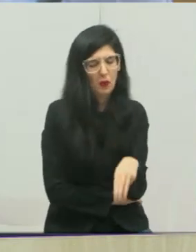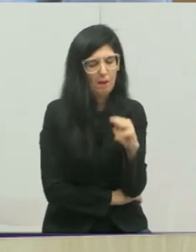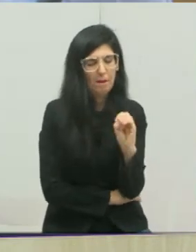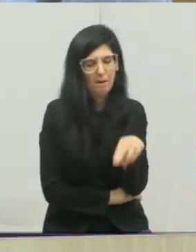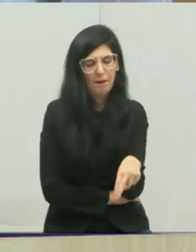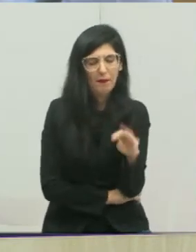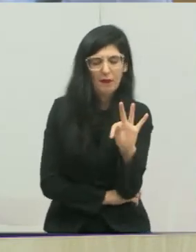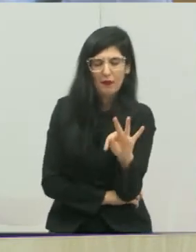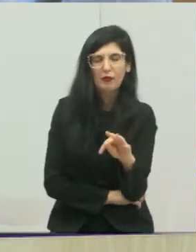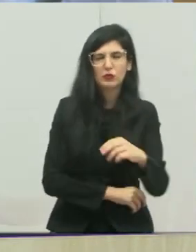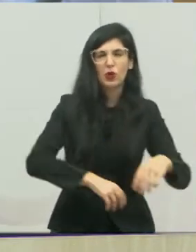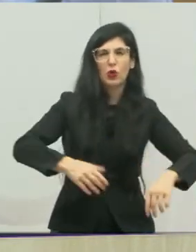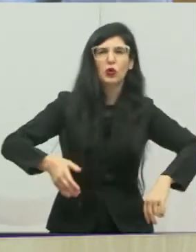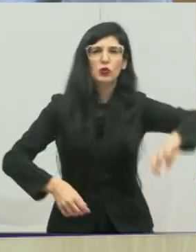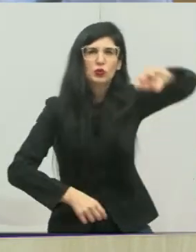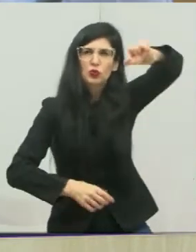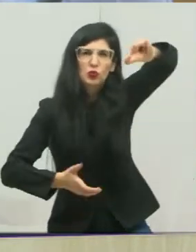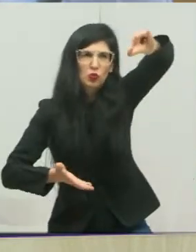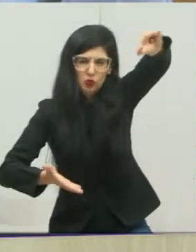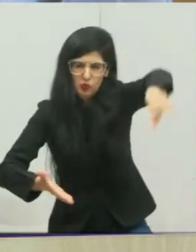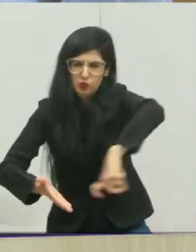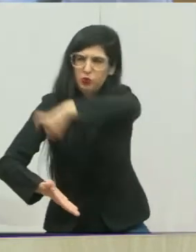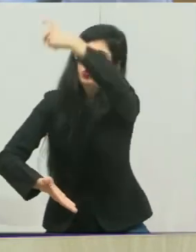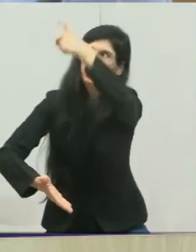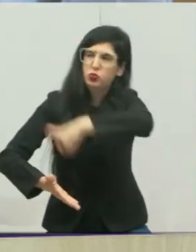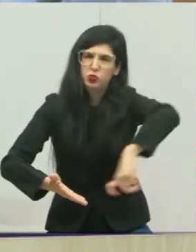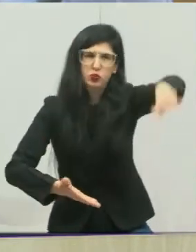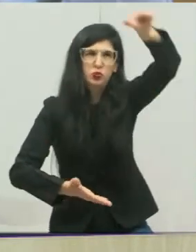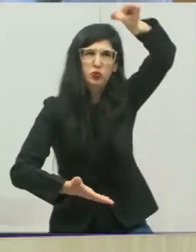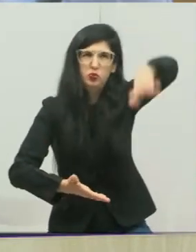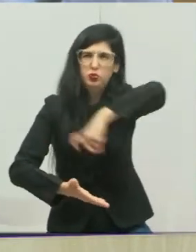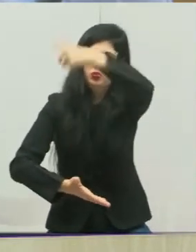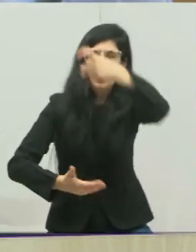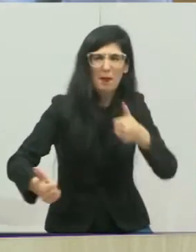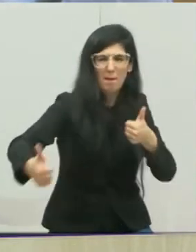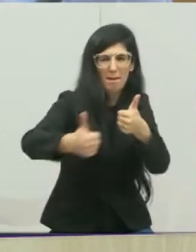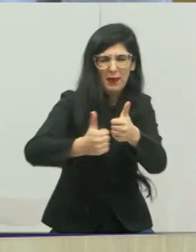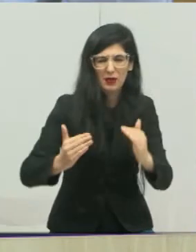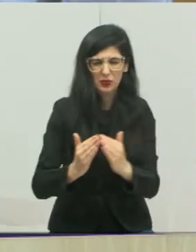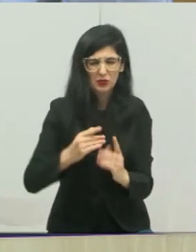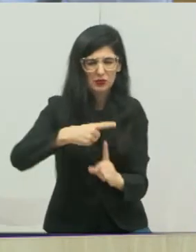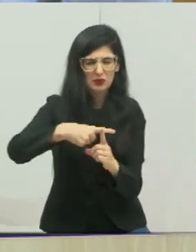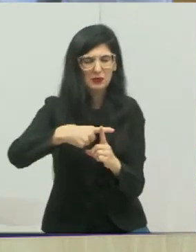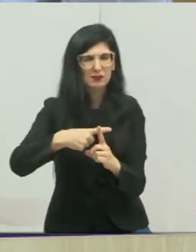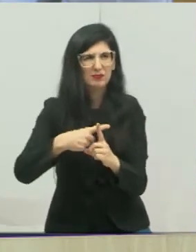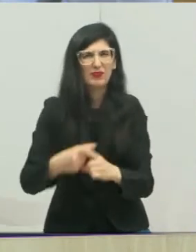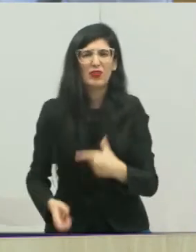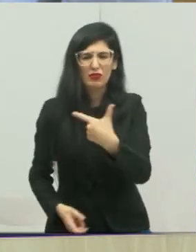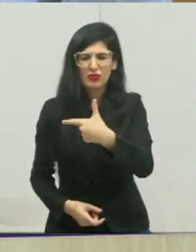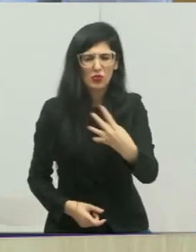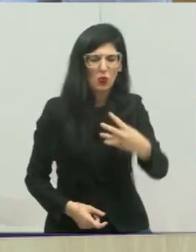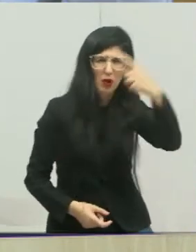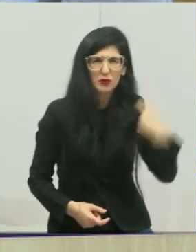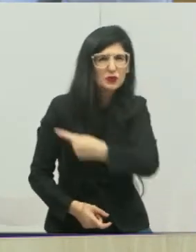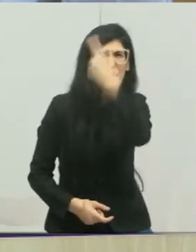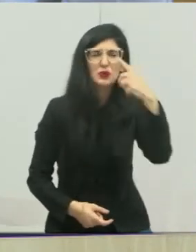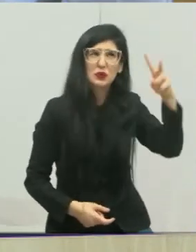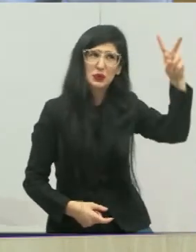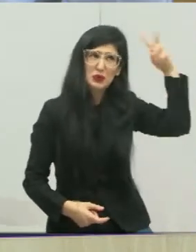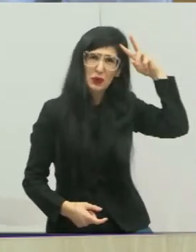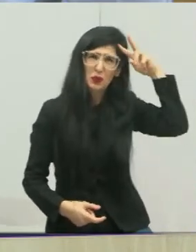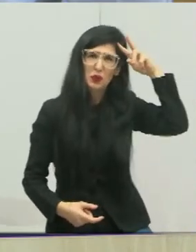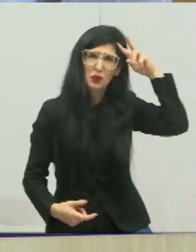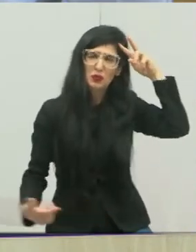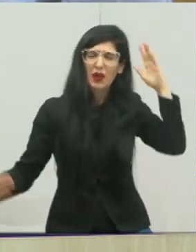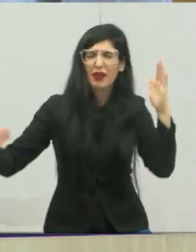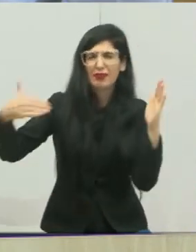Aparecida, em área central da cidade, criando um cenário muito triste que persiste 24 horas por dia, de segunda a segunda, emergindo